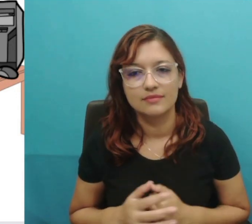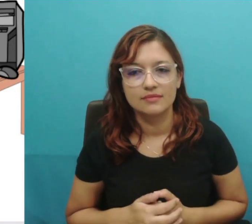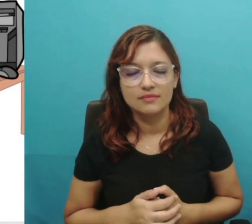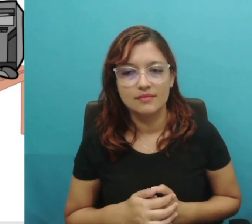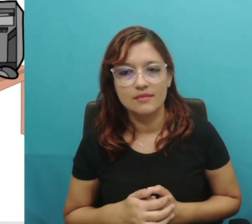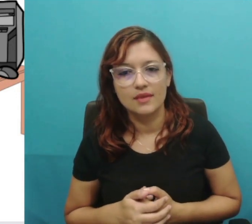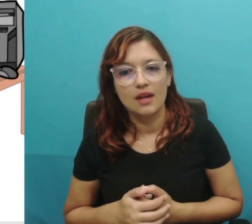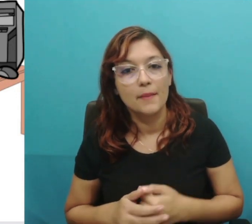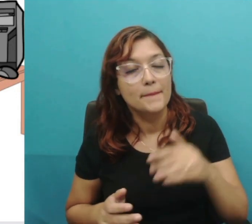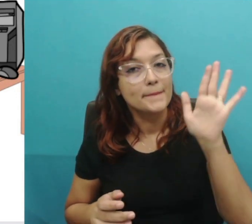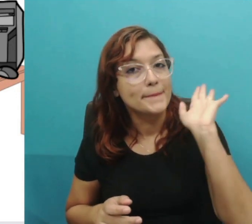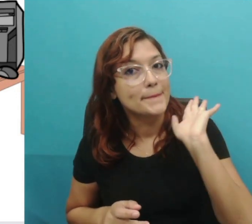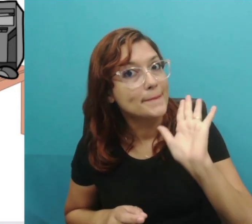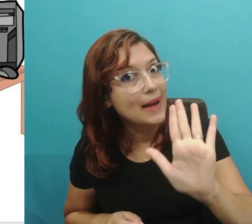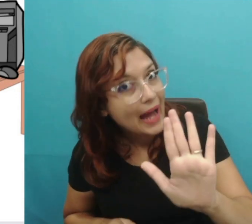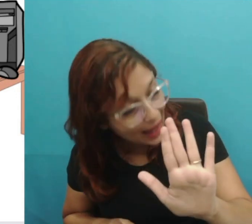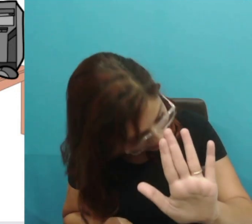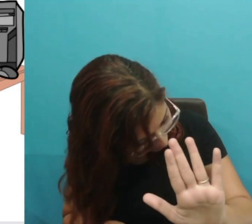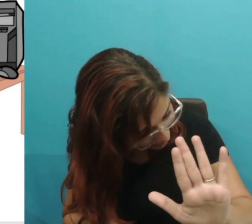Entendeu?